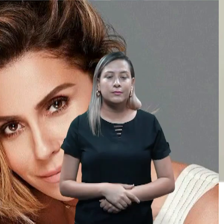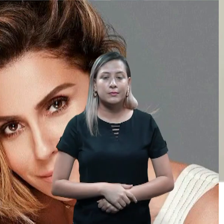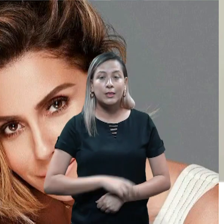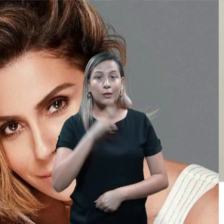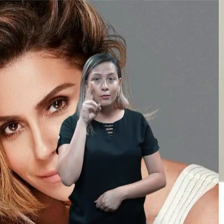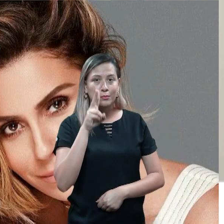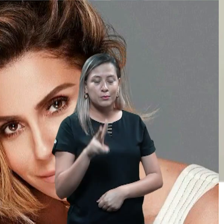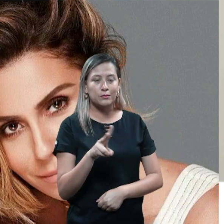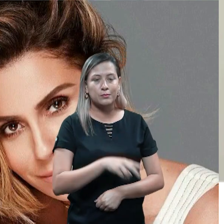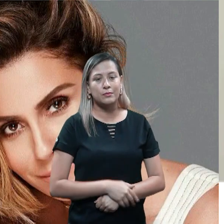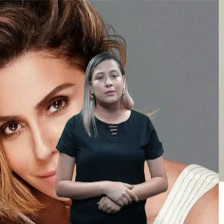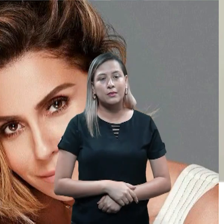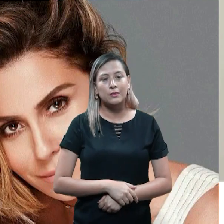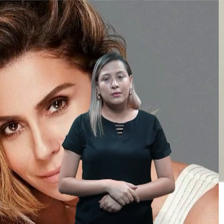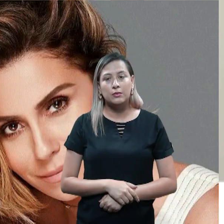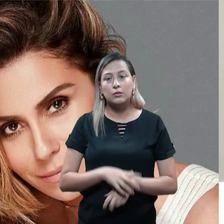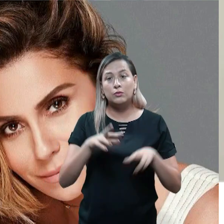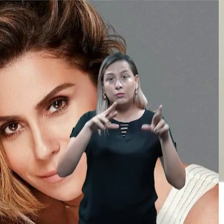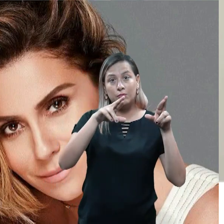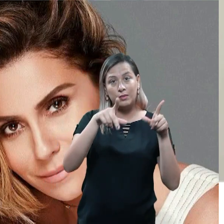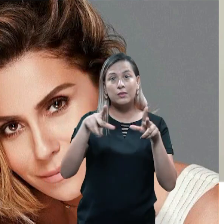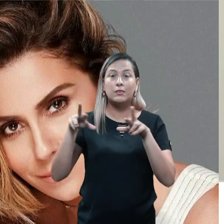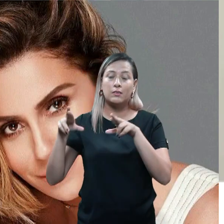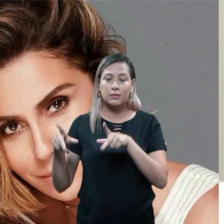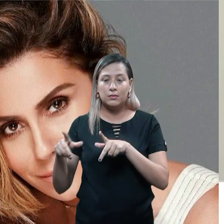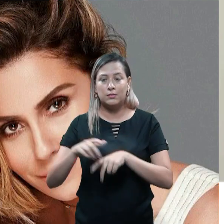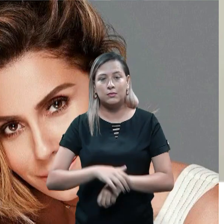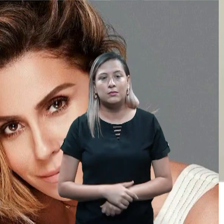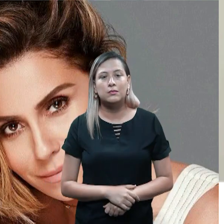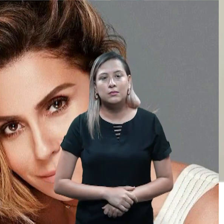ver aqui diferenças em diversas